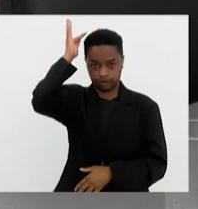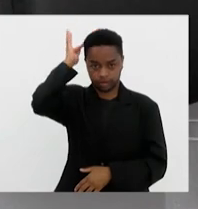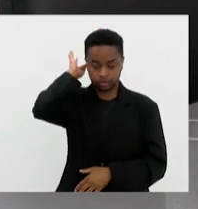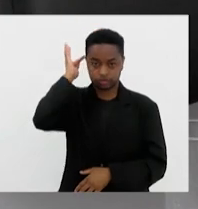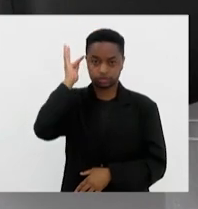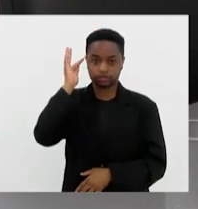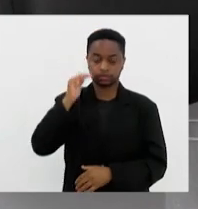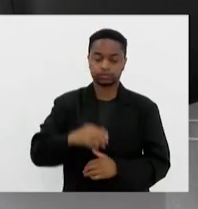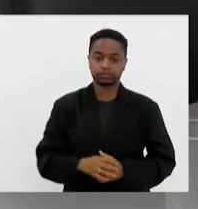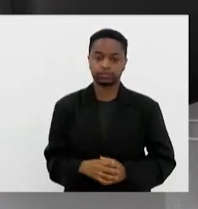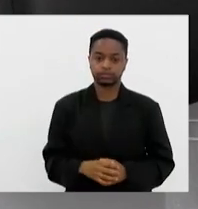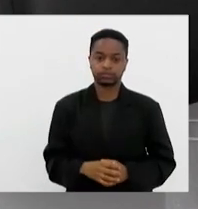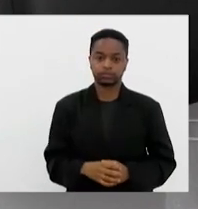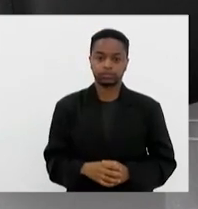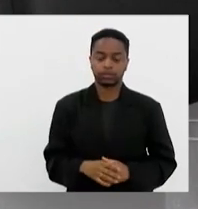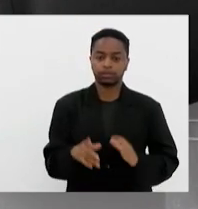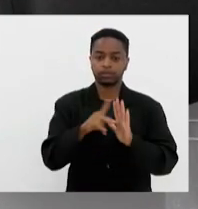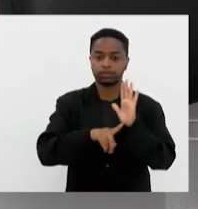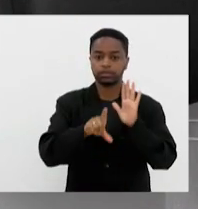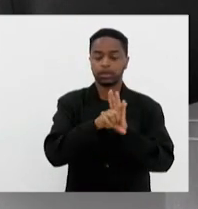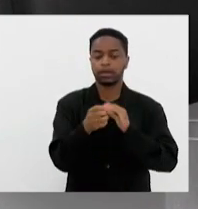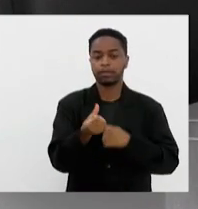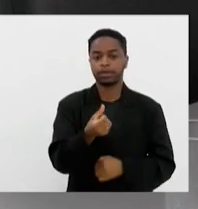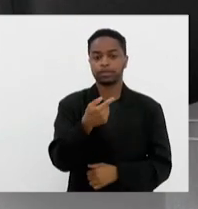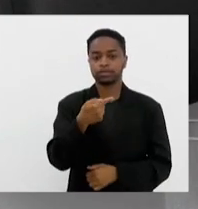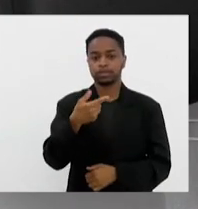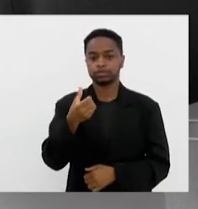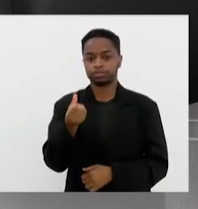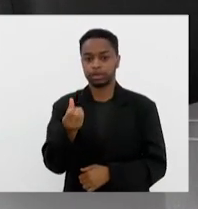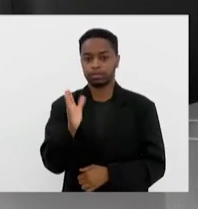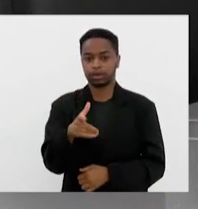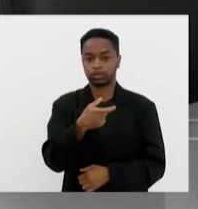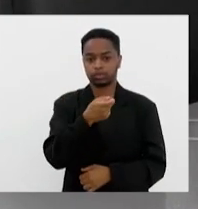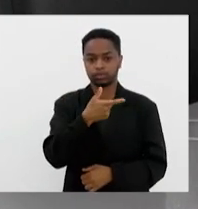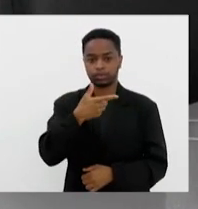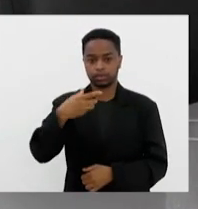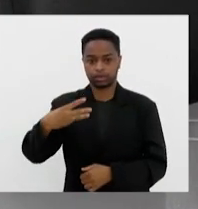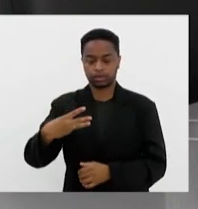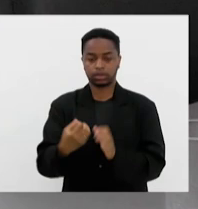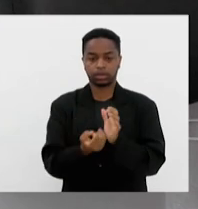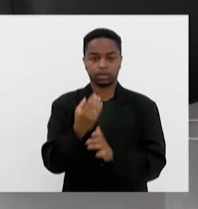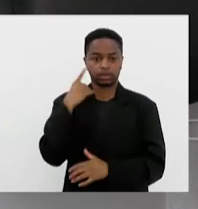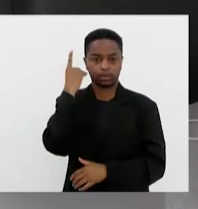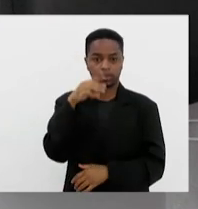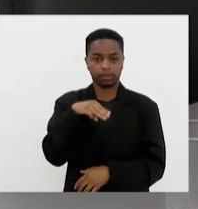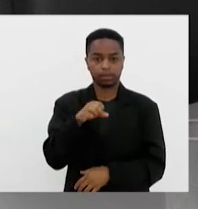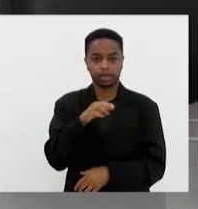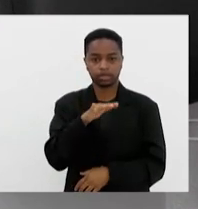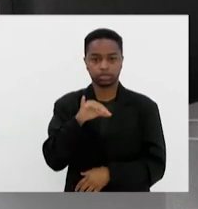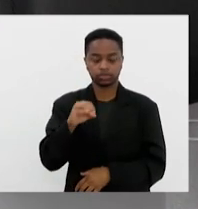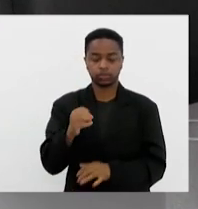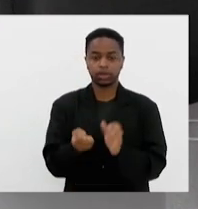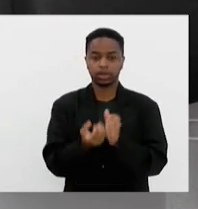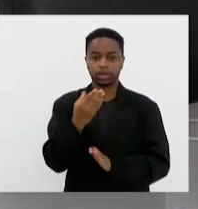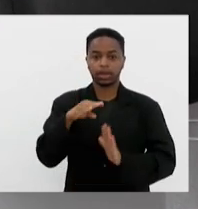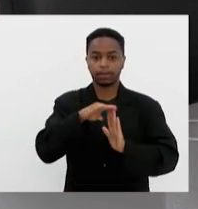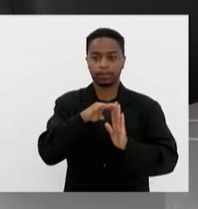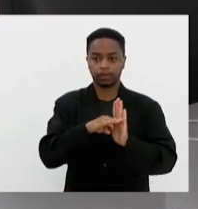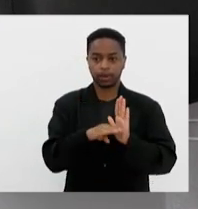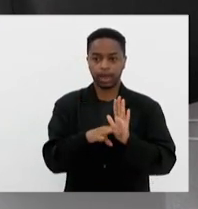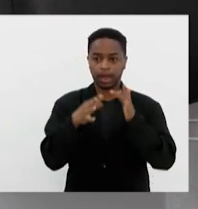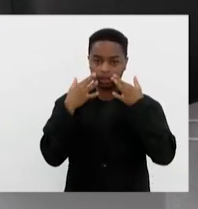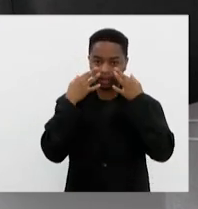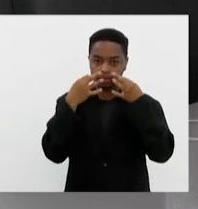do deputado Márcio Canella, o projeto de lei 676 de 23, de autoria do deputado Márcio Canella, que institui o programa de teatenção da